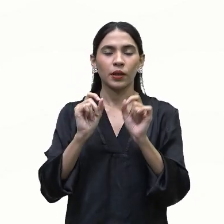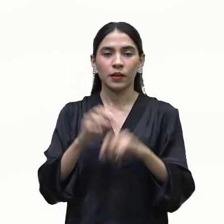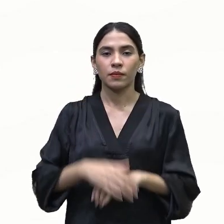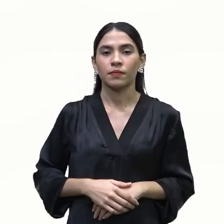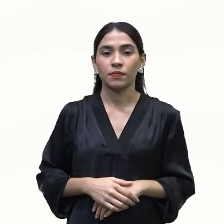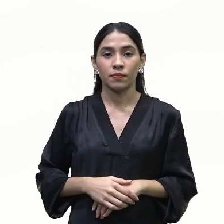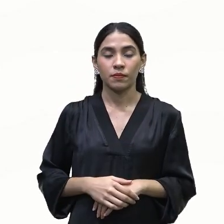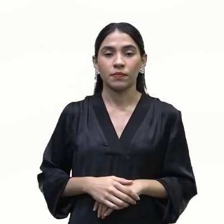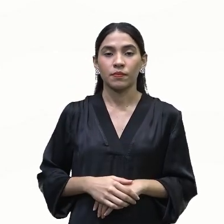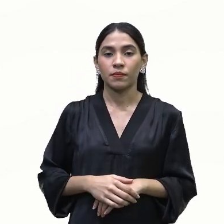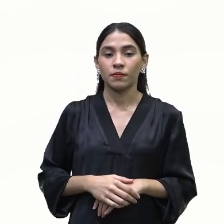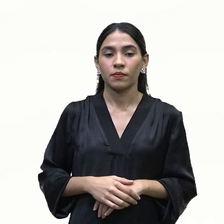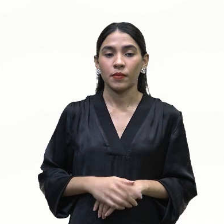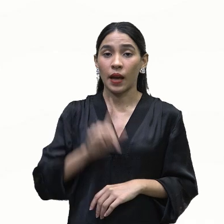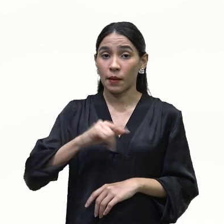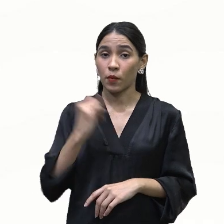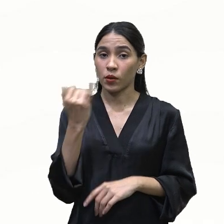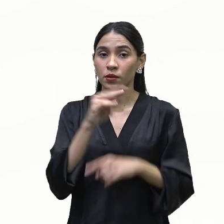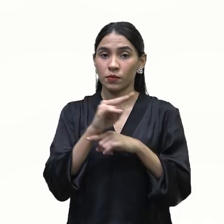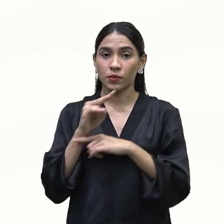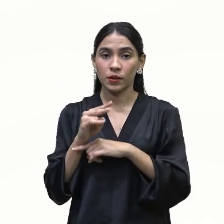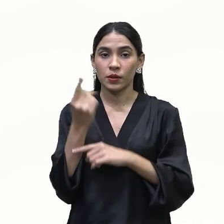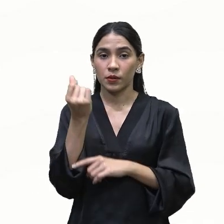conseguir um empréstimo.